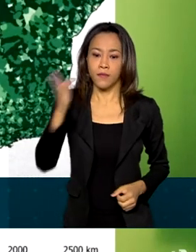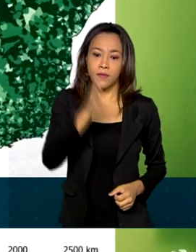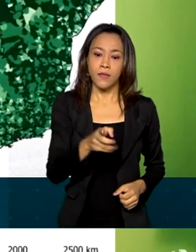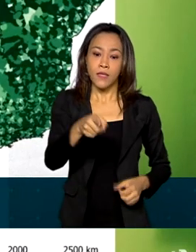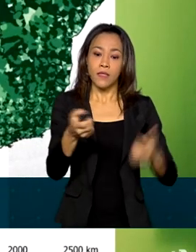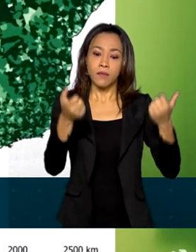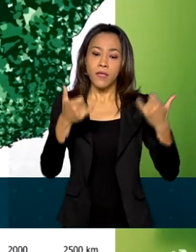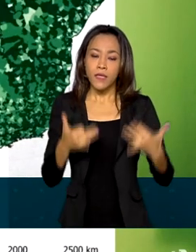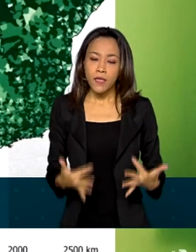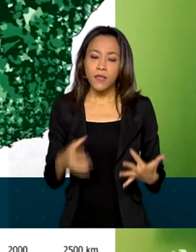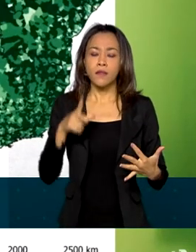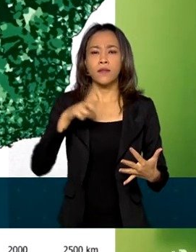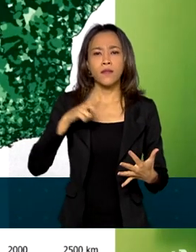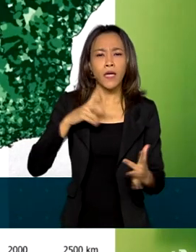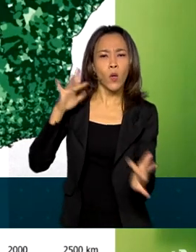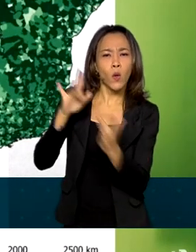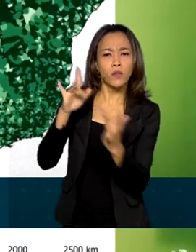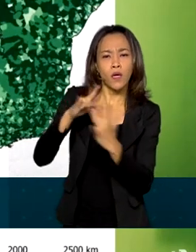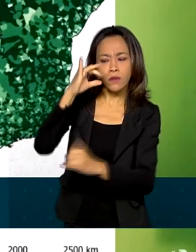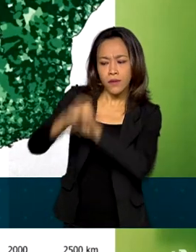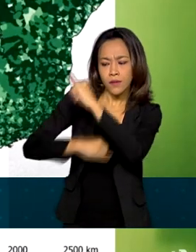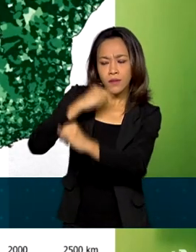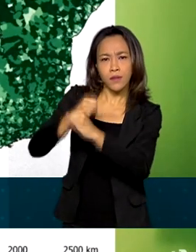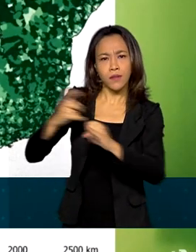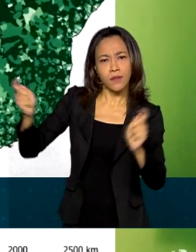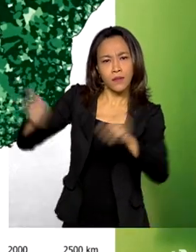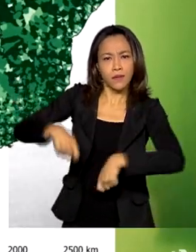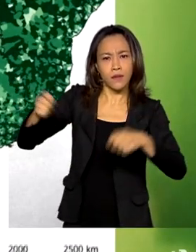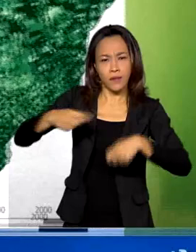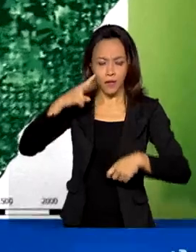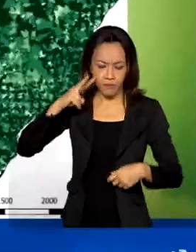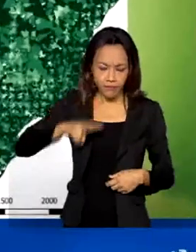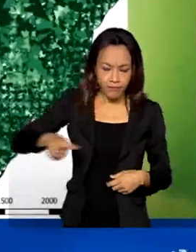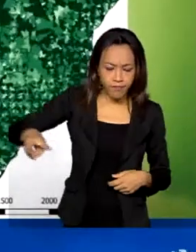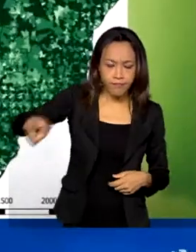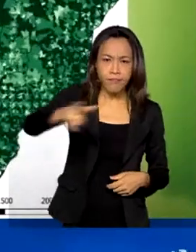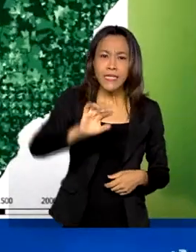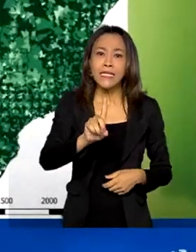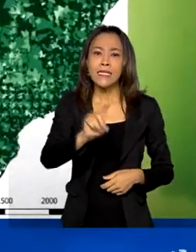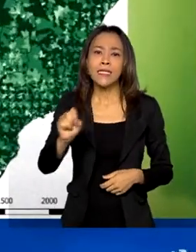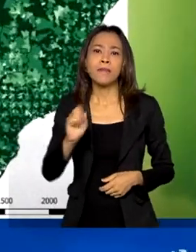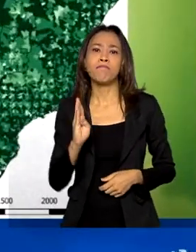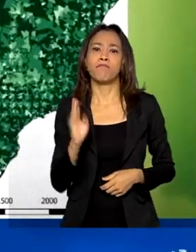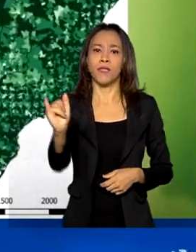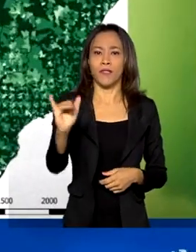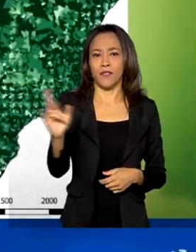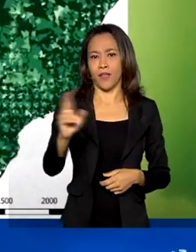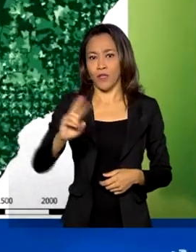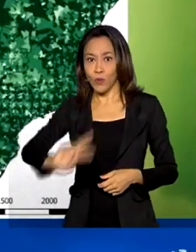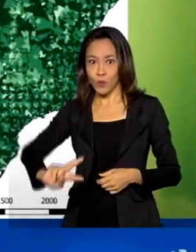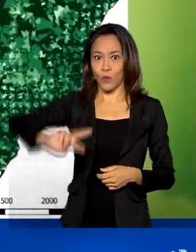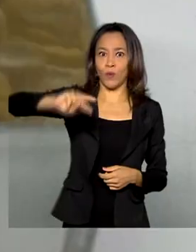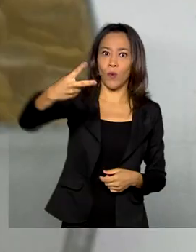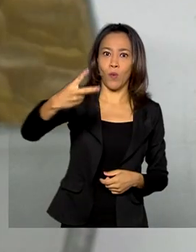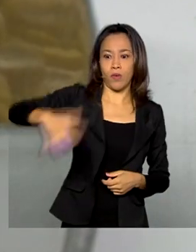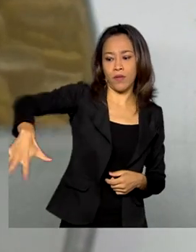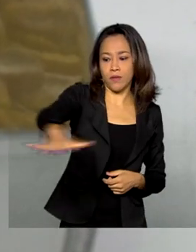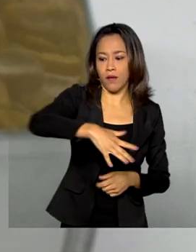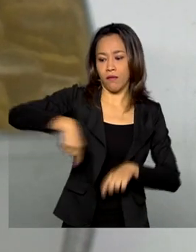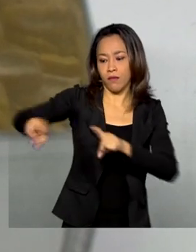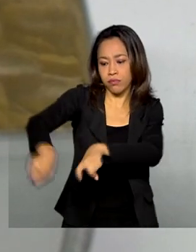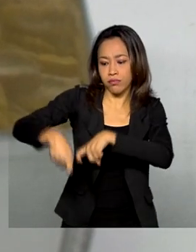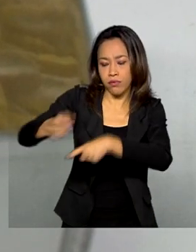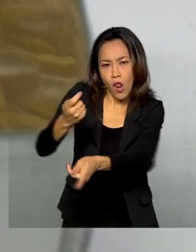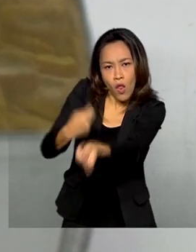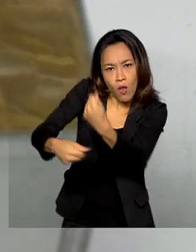de instrutor de criatividade é possível nós podemos adicionar o Galton de 100 Bilhões de Dólares sobre o valor do Dragon Ball brasileiro